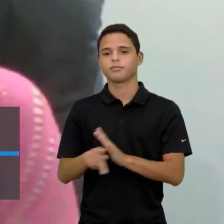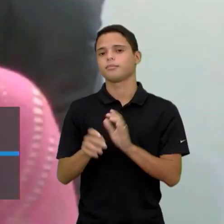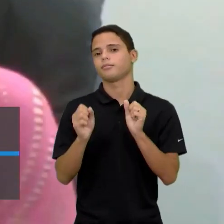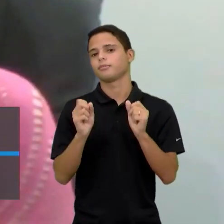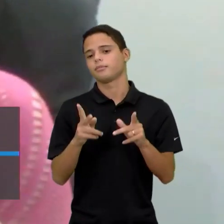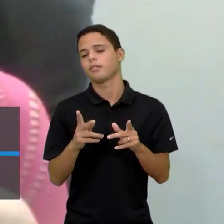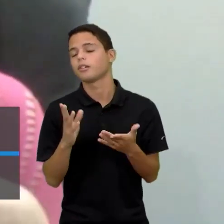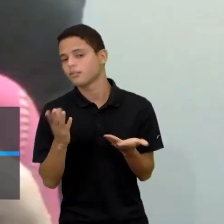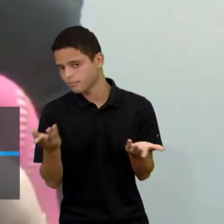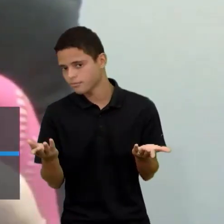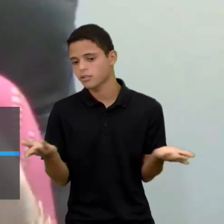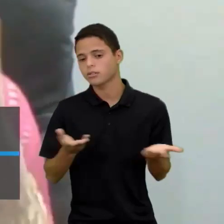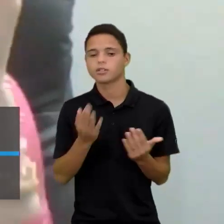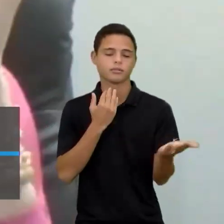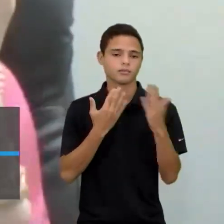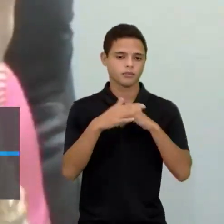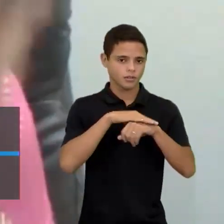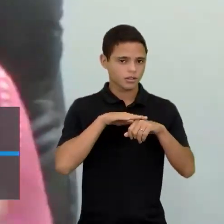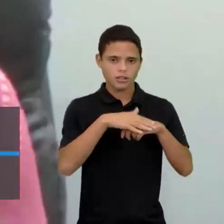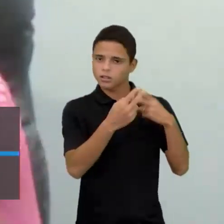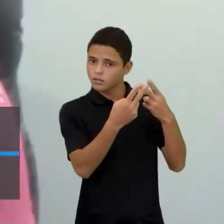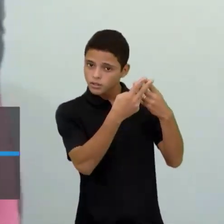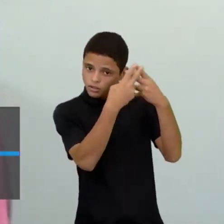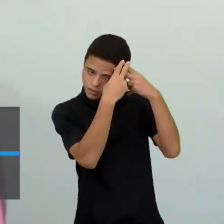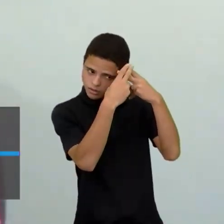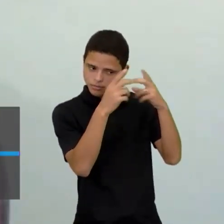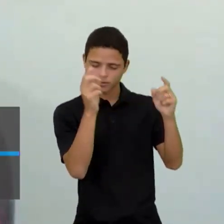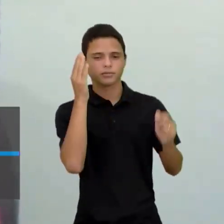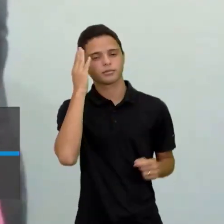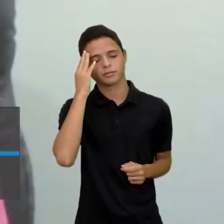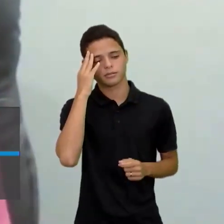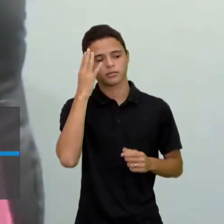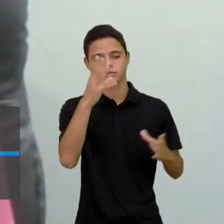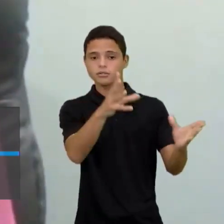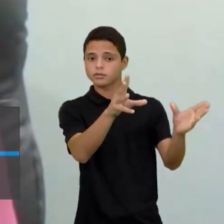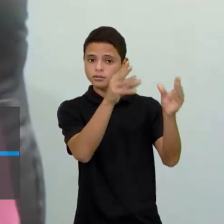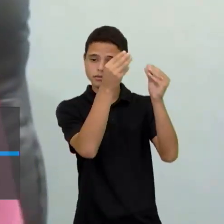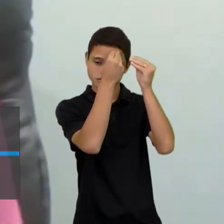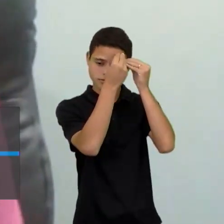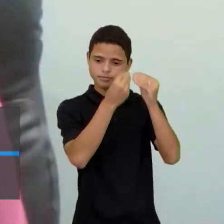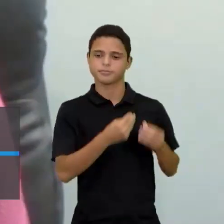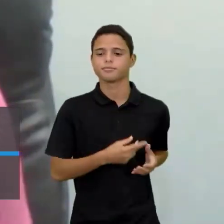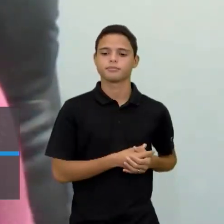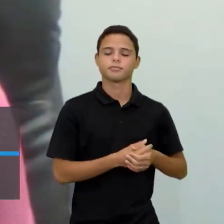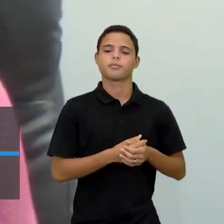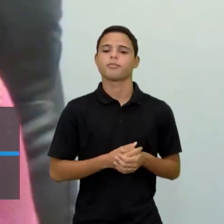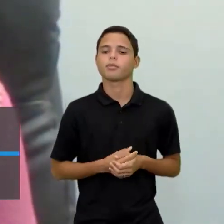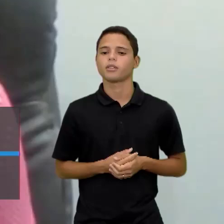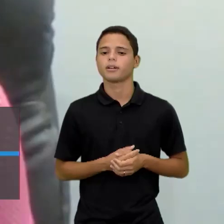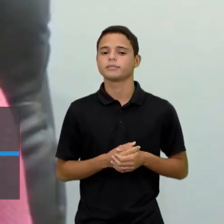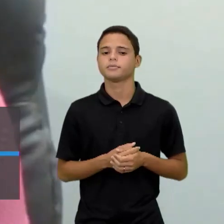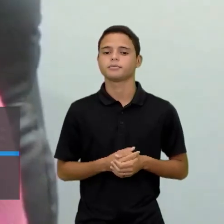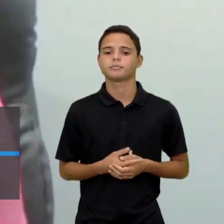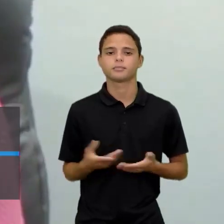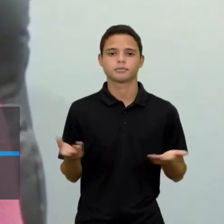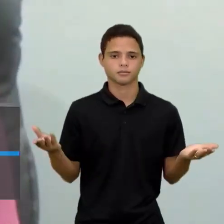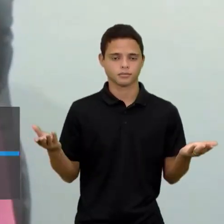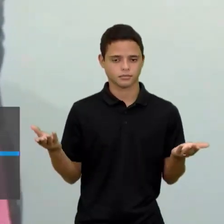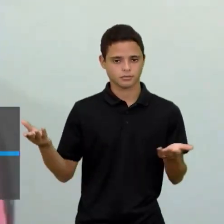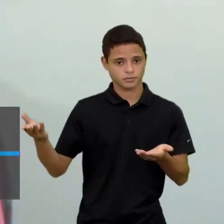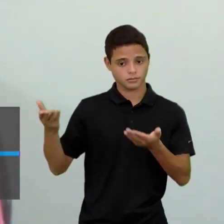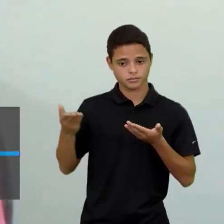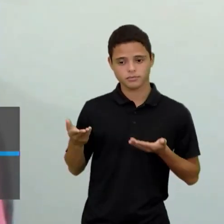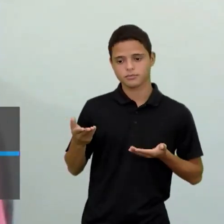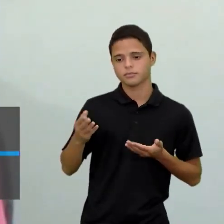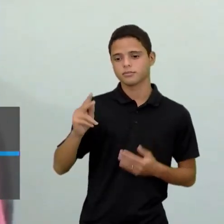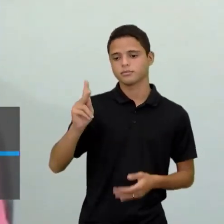de traumas, que eu falei daquela questão adquirida, né? Quando é adquirido. E para isso, eu trouxe o Cauê